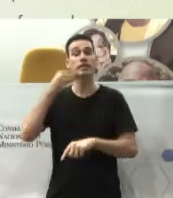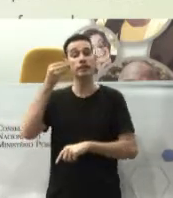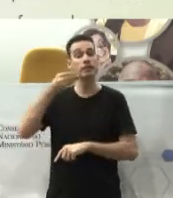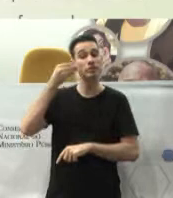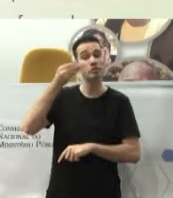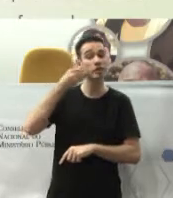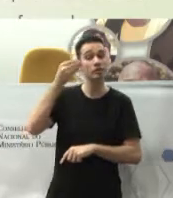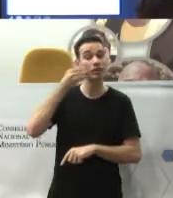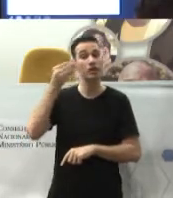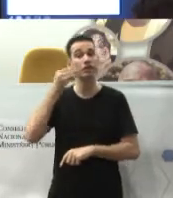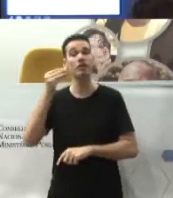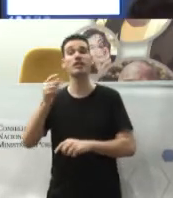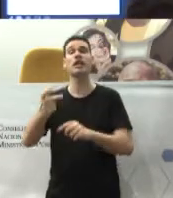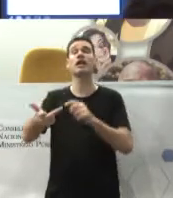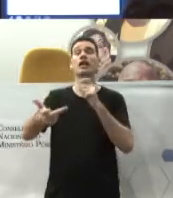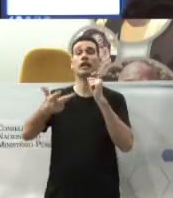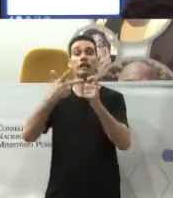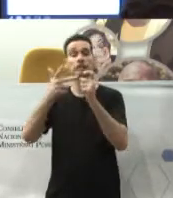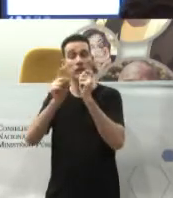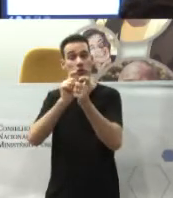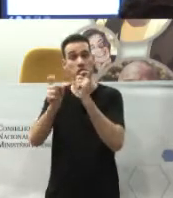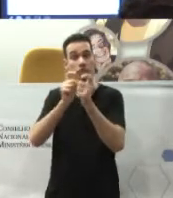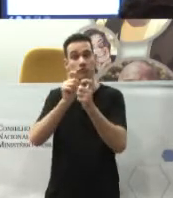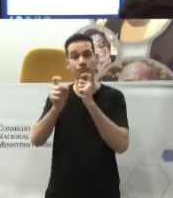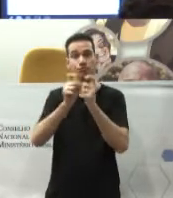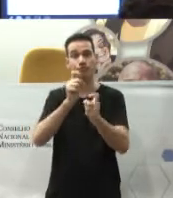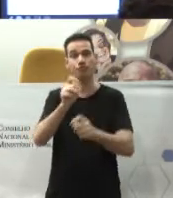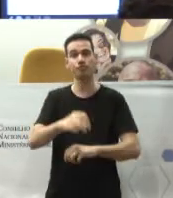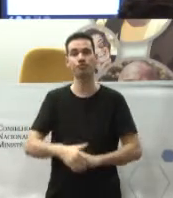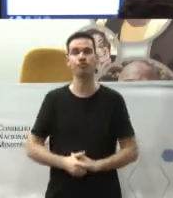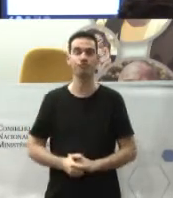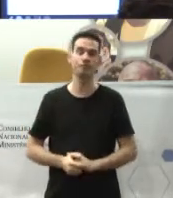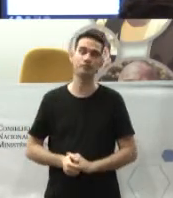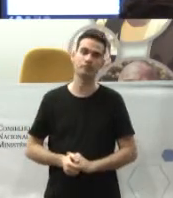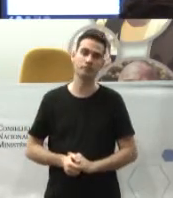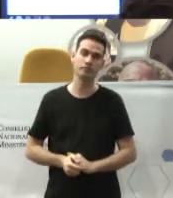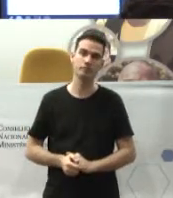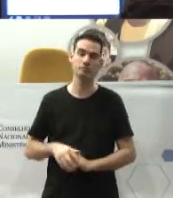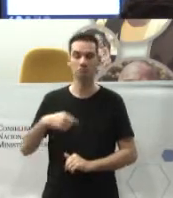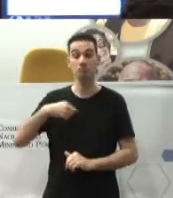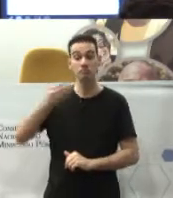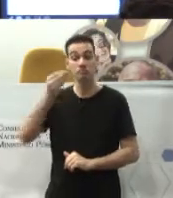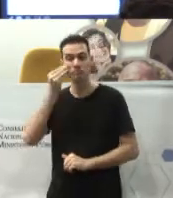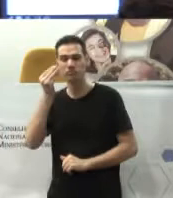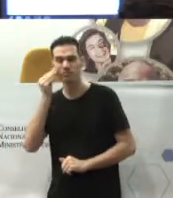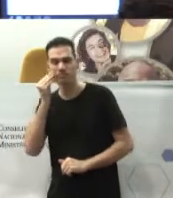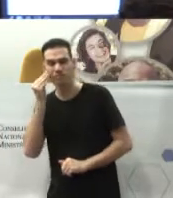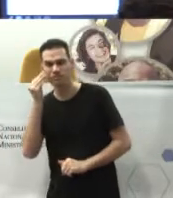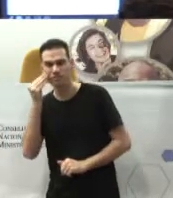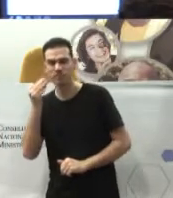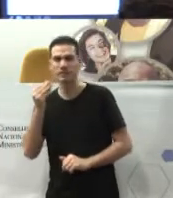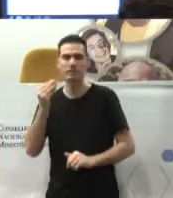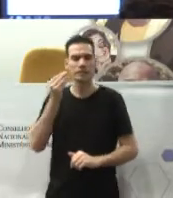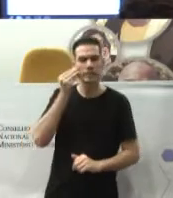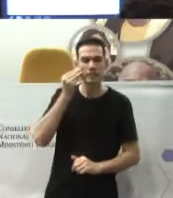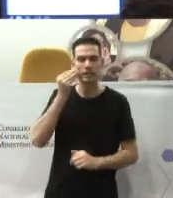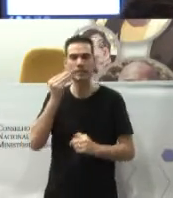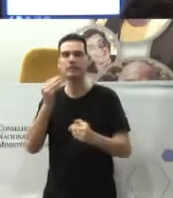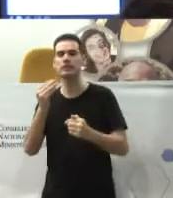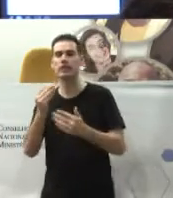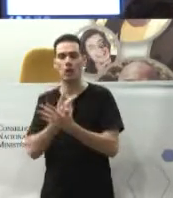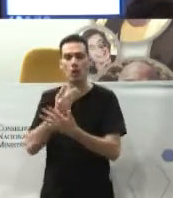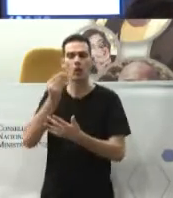experimentalismo na execução, sistema de teste e acerto. Tá?